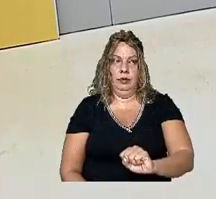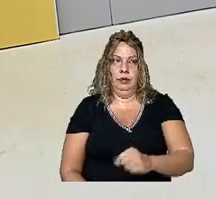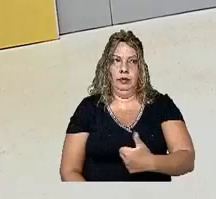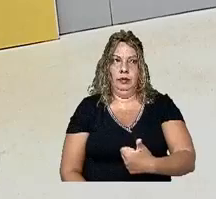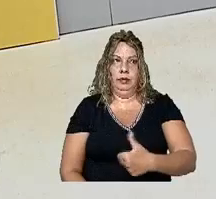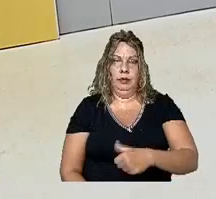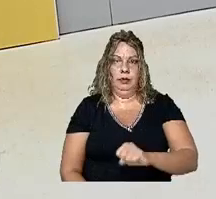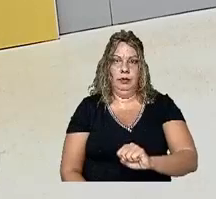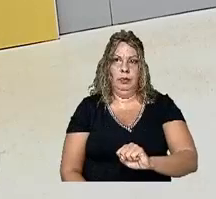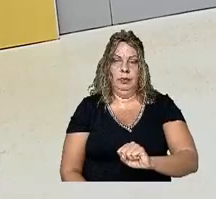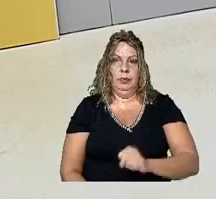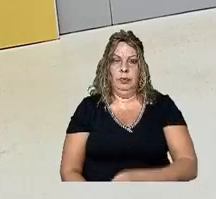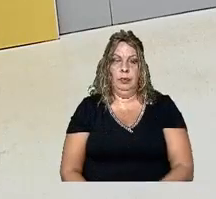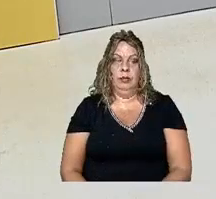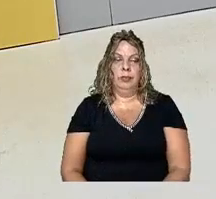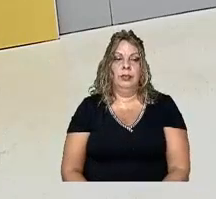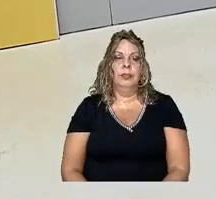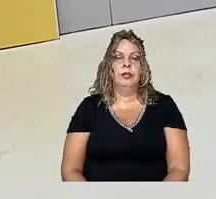18.